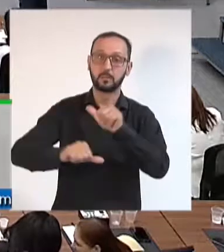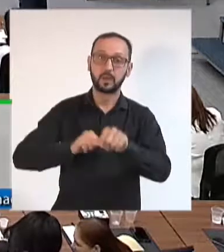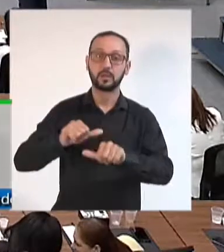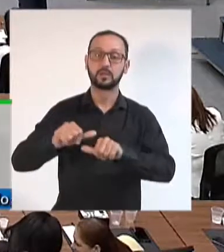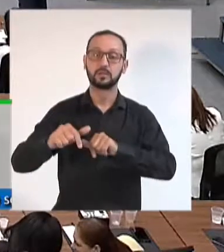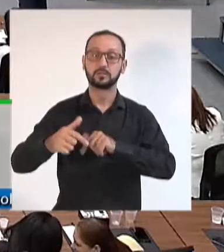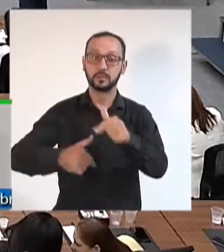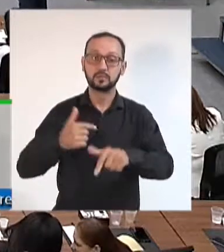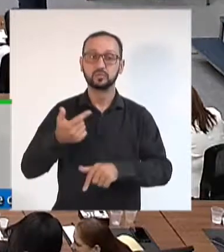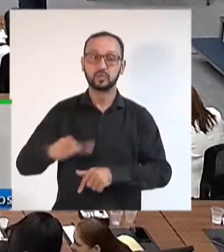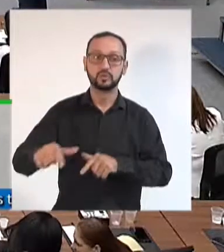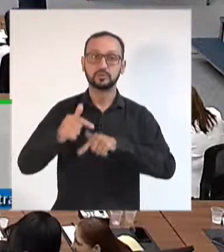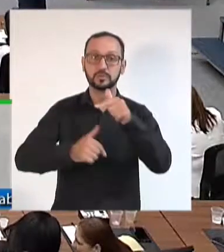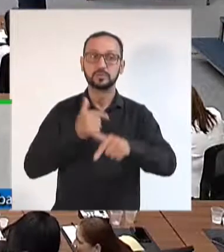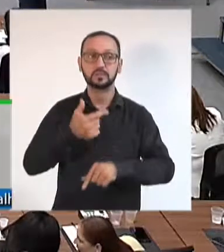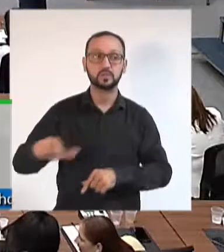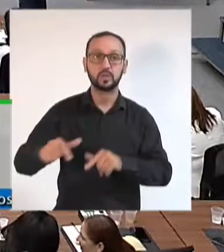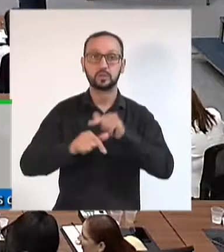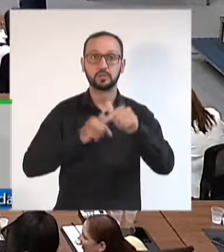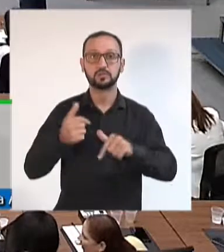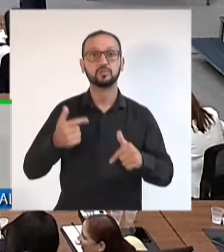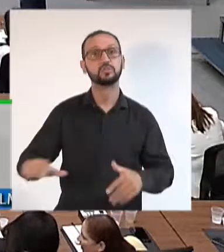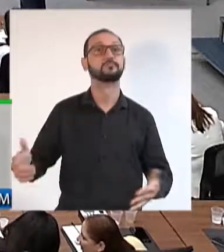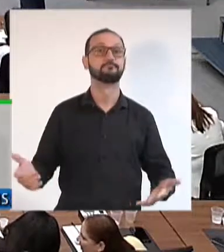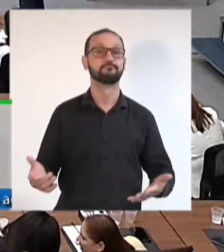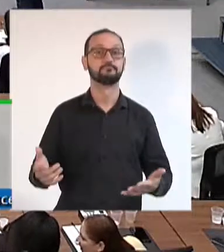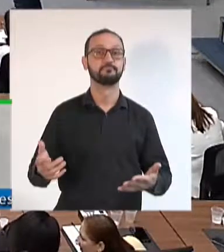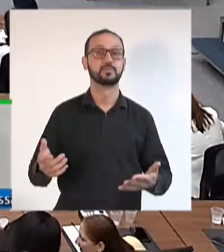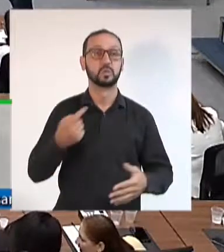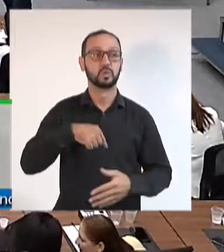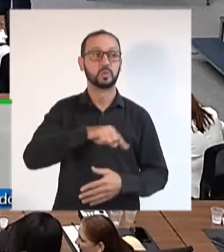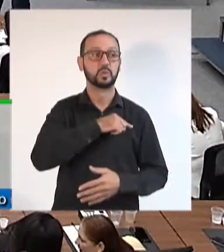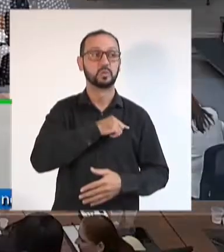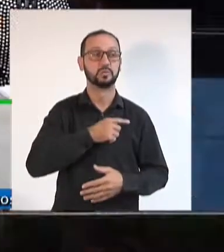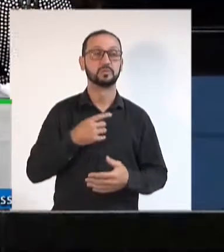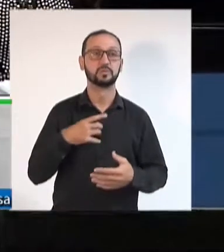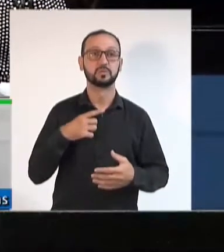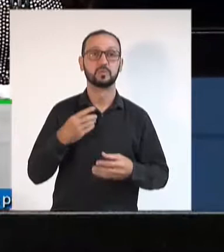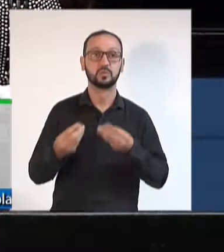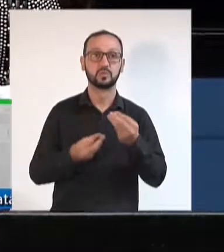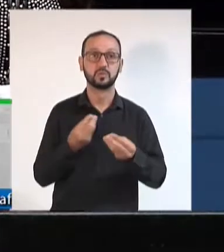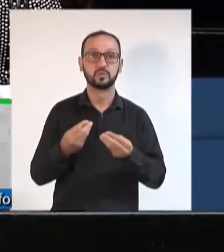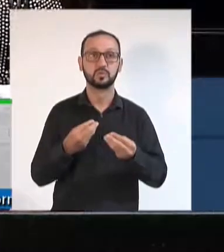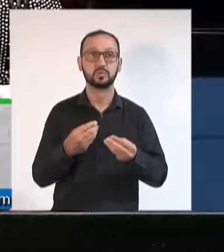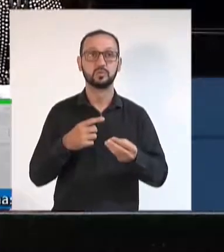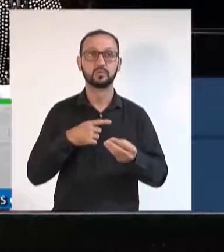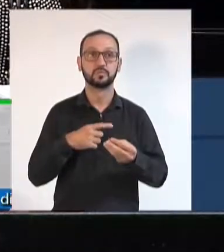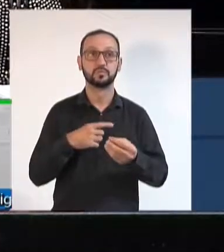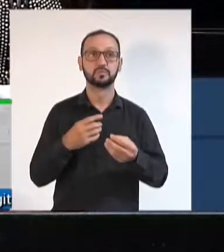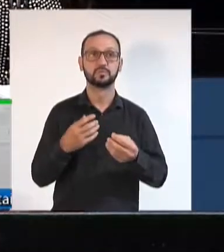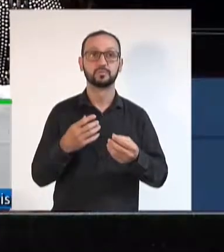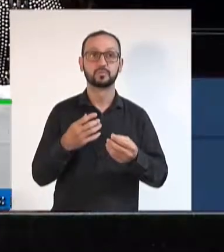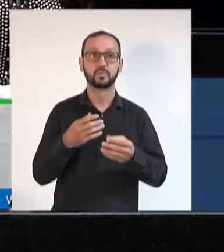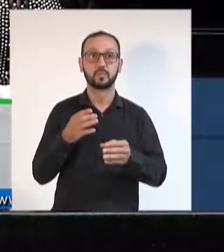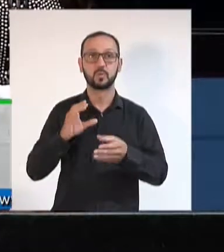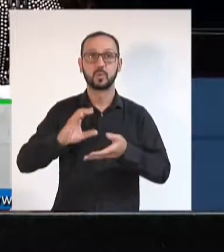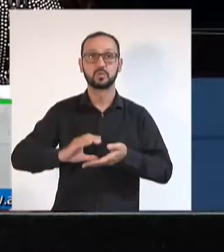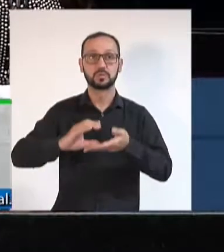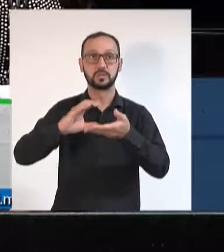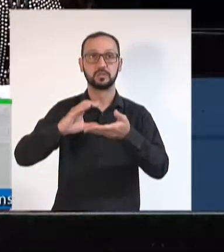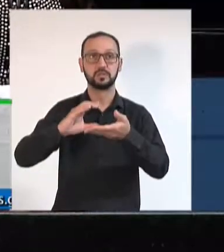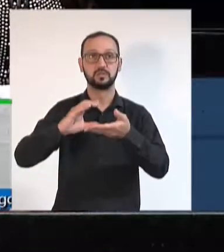retrabalhando. Isso é que nós temos que, nós como gestores, como